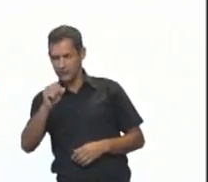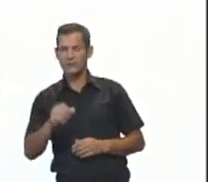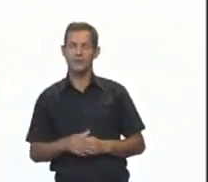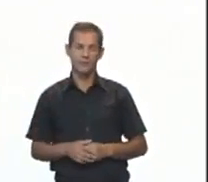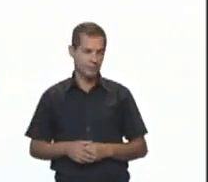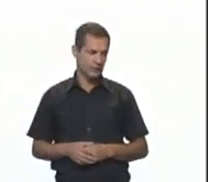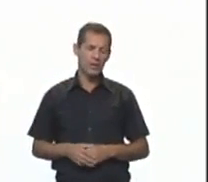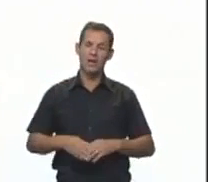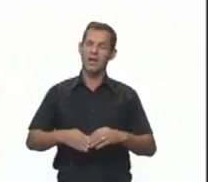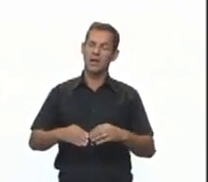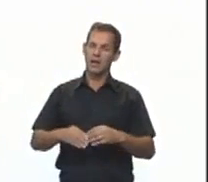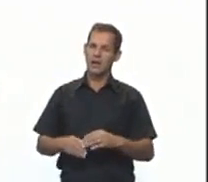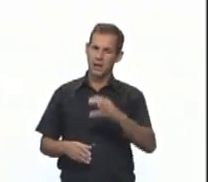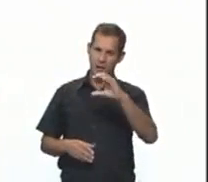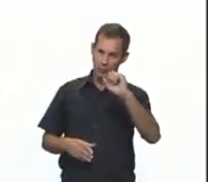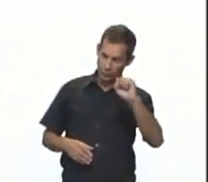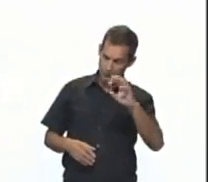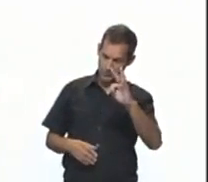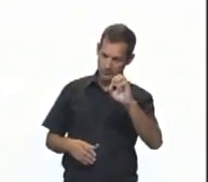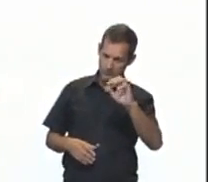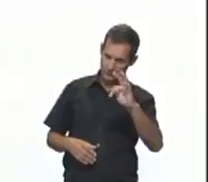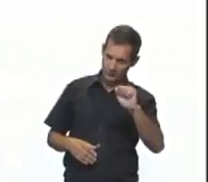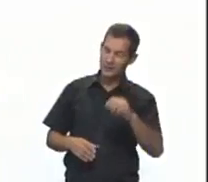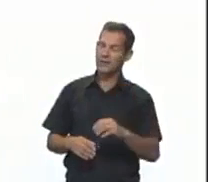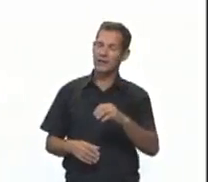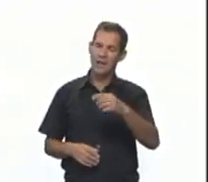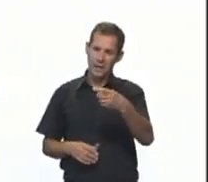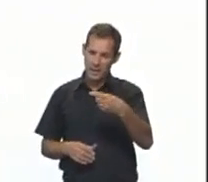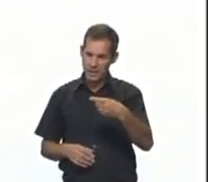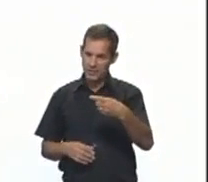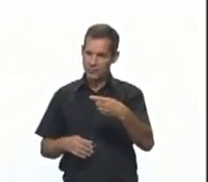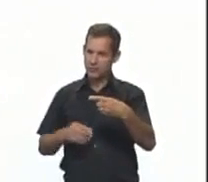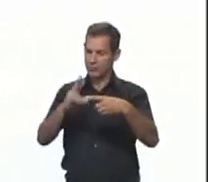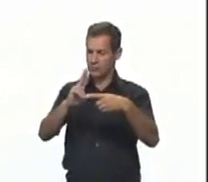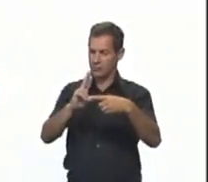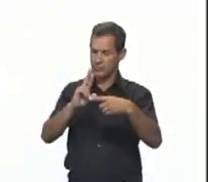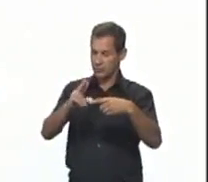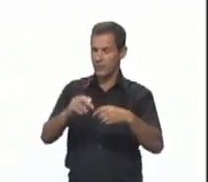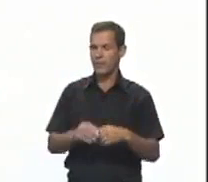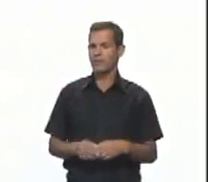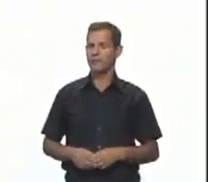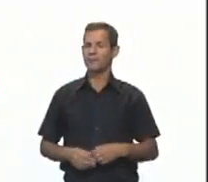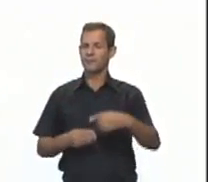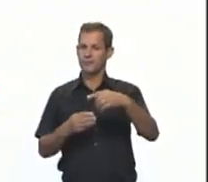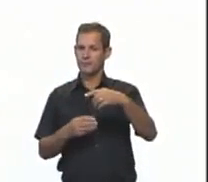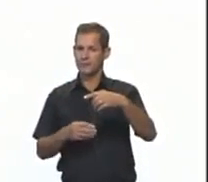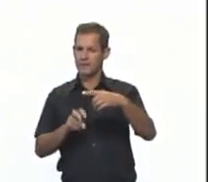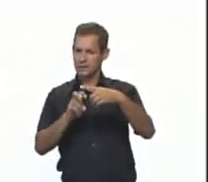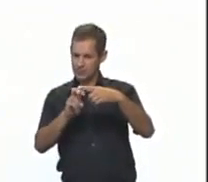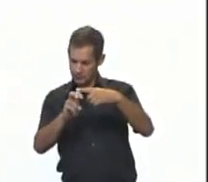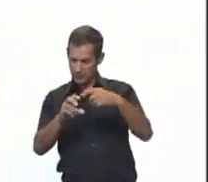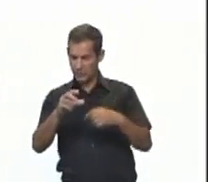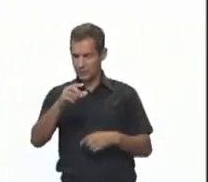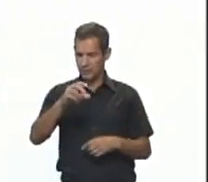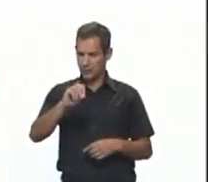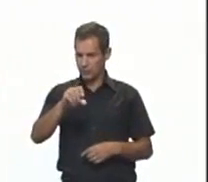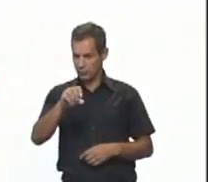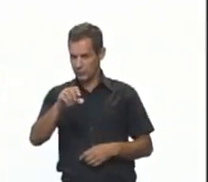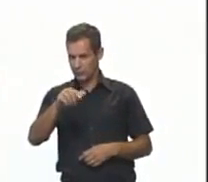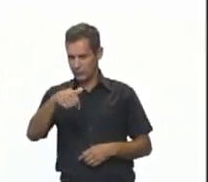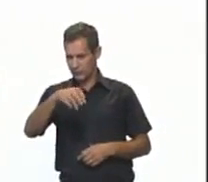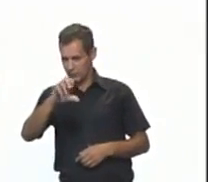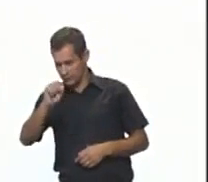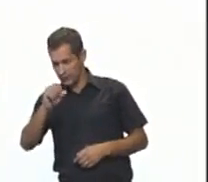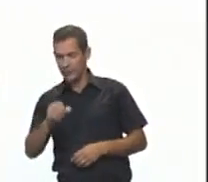0,78. O cosseno de θ a gente sabe que é x sobre r, ou seja, meio sobre 0,78. Nós vamos ter cosseno